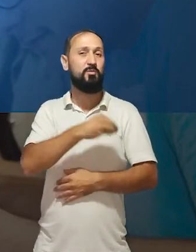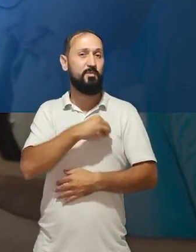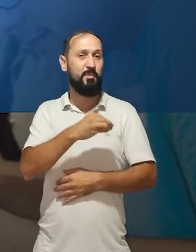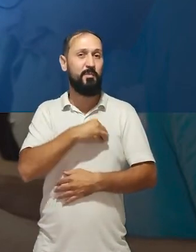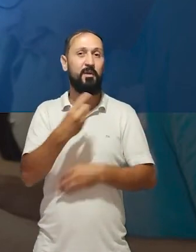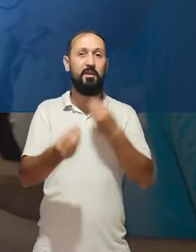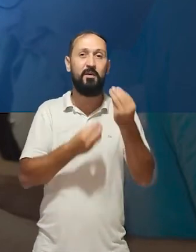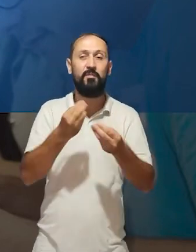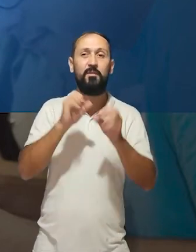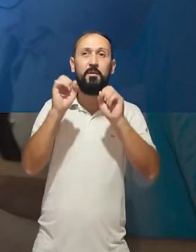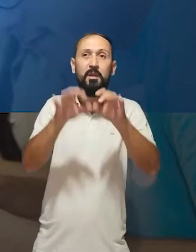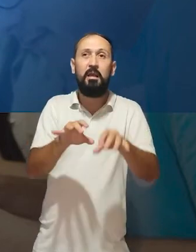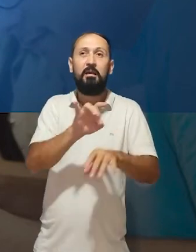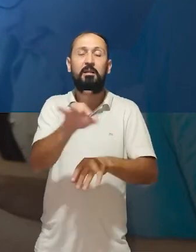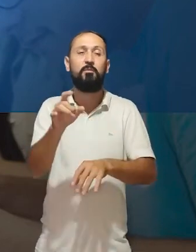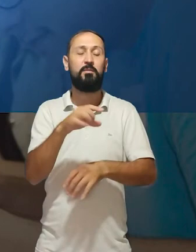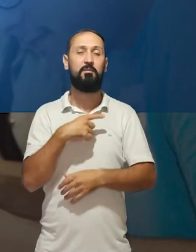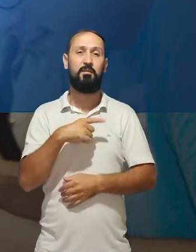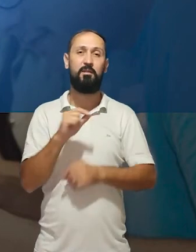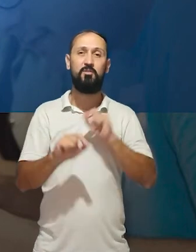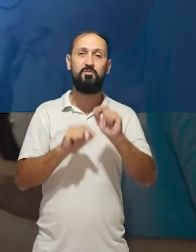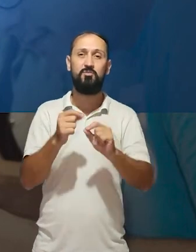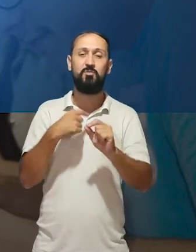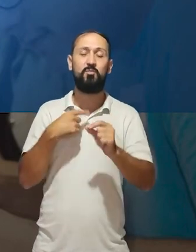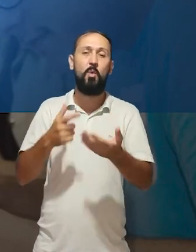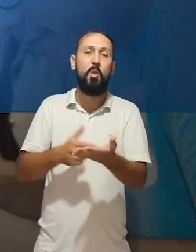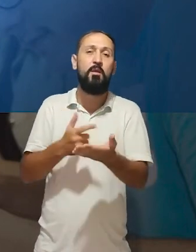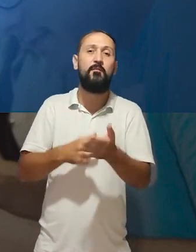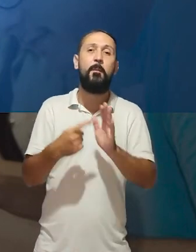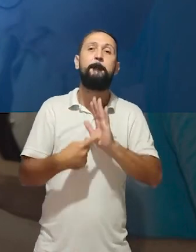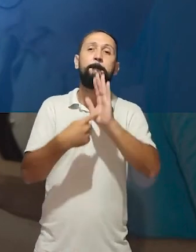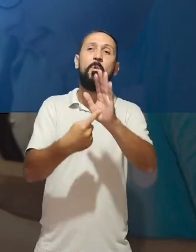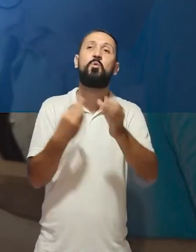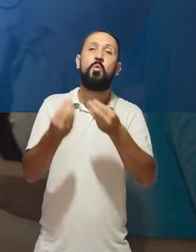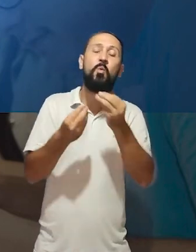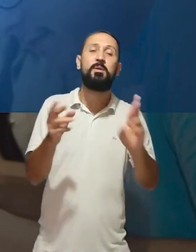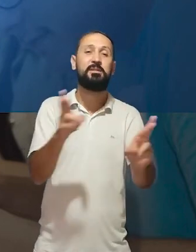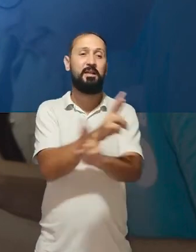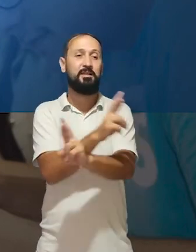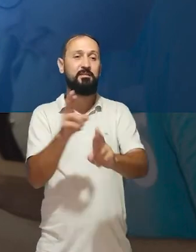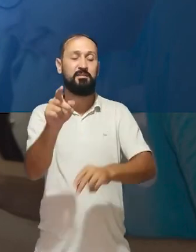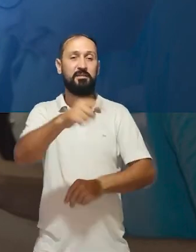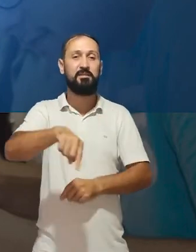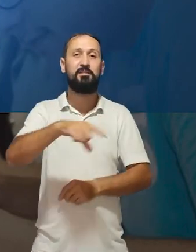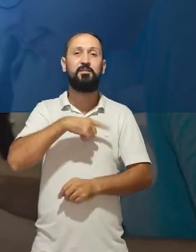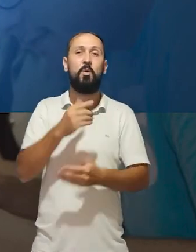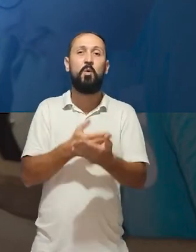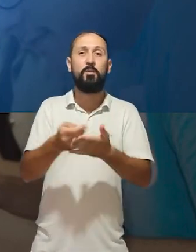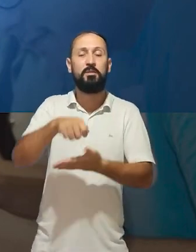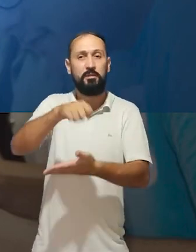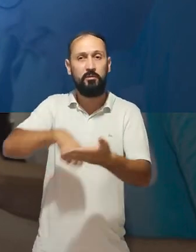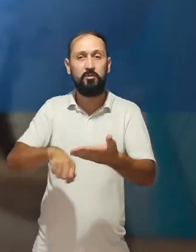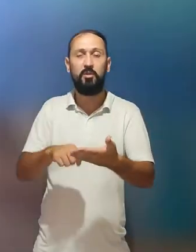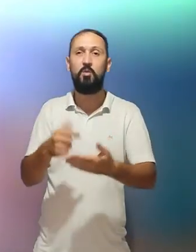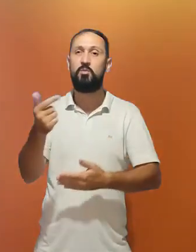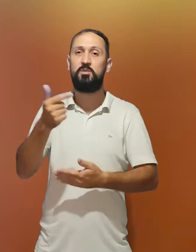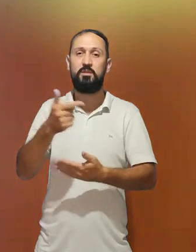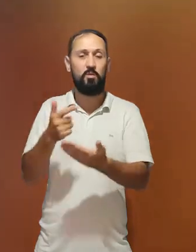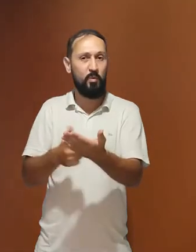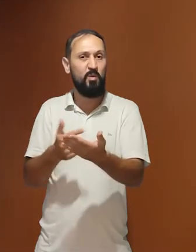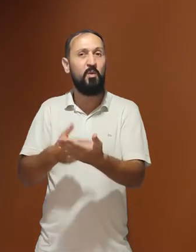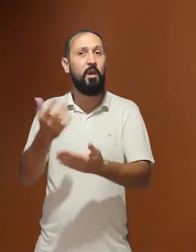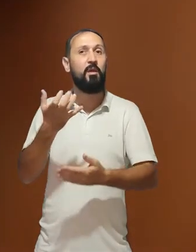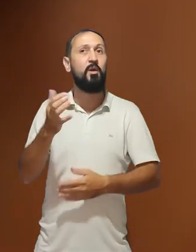capitais, como sua maldição pelo dom que possuem. E o livro retrata bastante de como lidam com isso. Eu já comecei a escrever o 2º livro